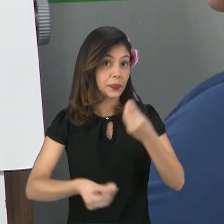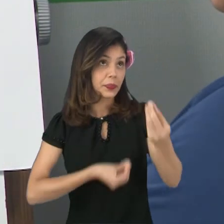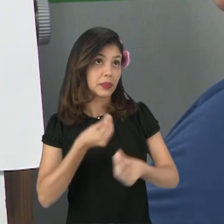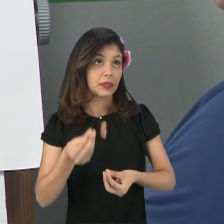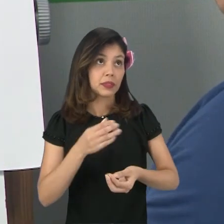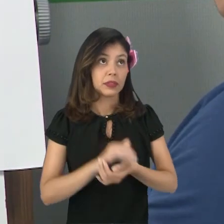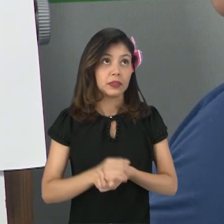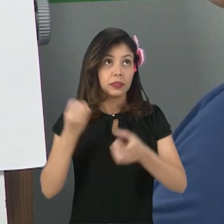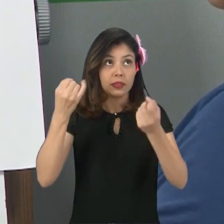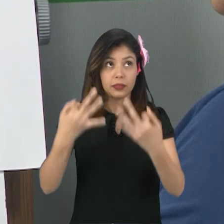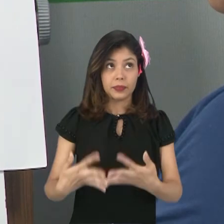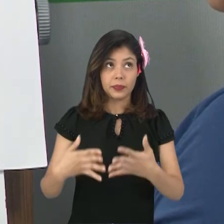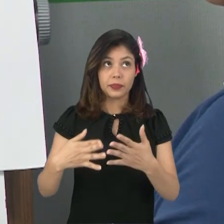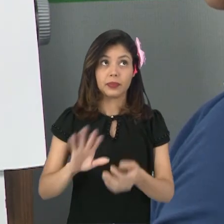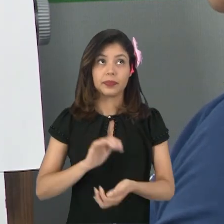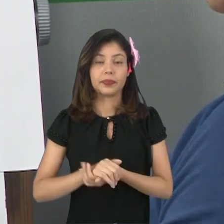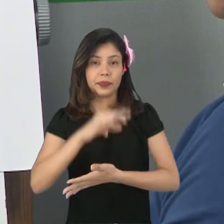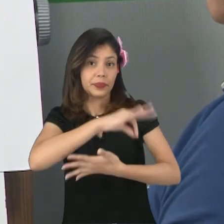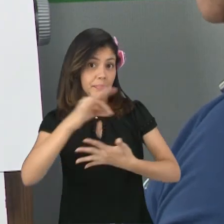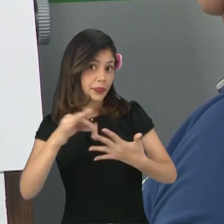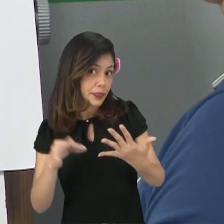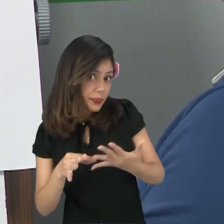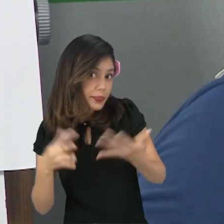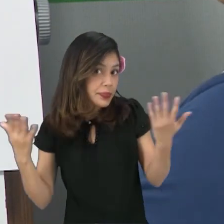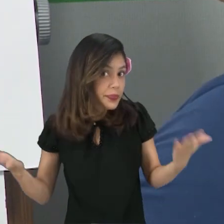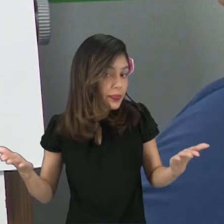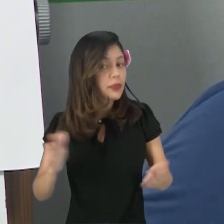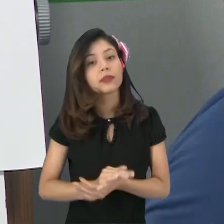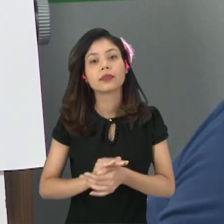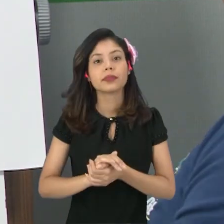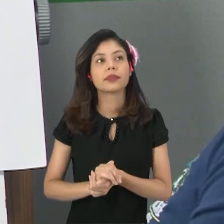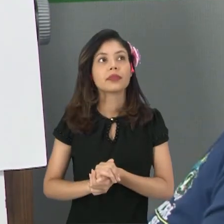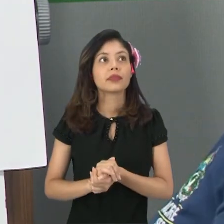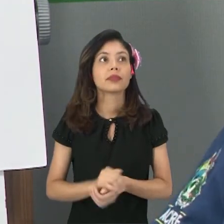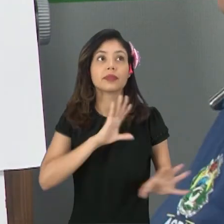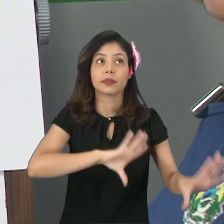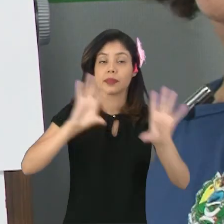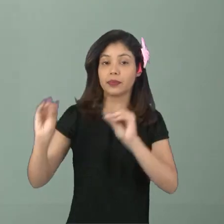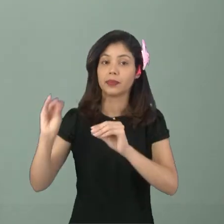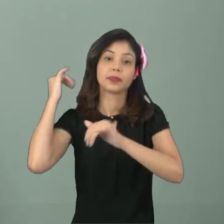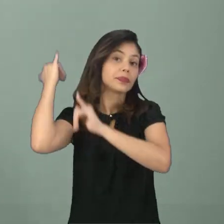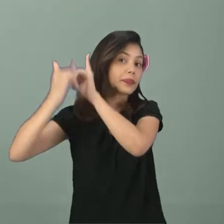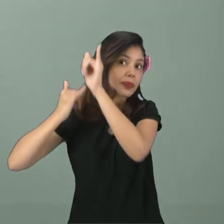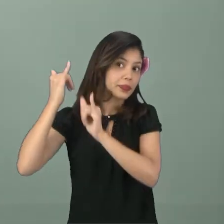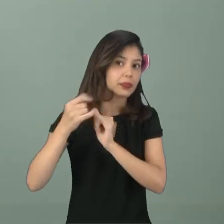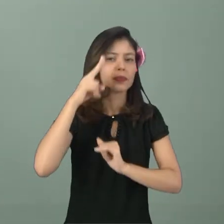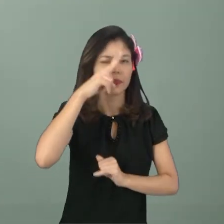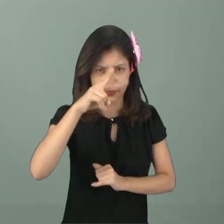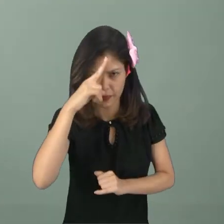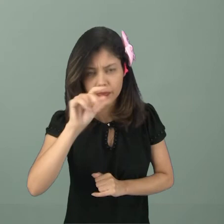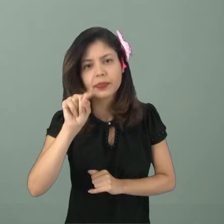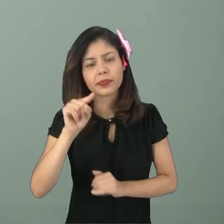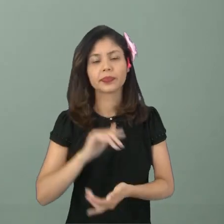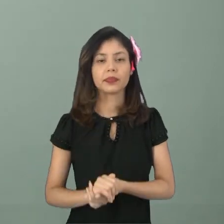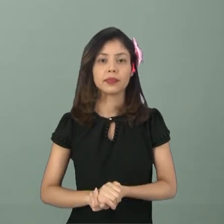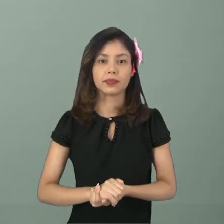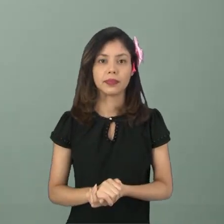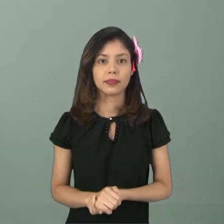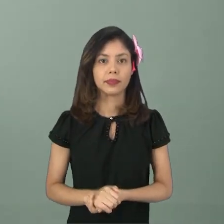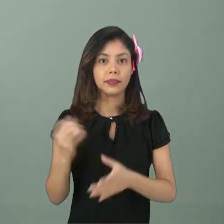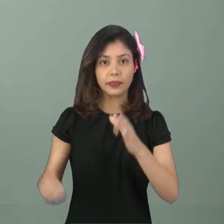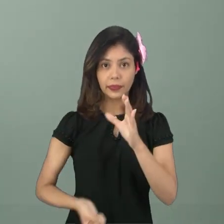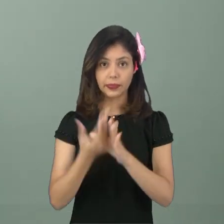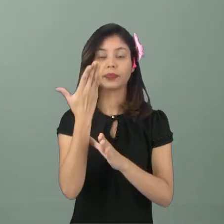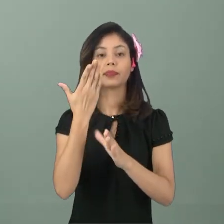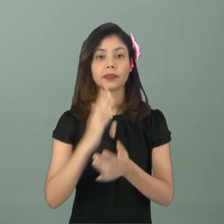Como os indígenas explicavam os fenômenos da natureza através das lendas? Vocês se lembram, né? Que eles